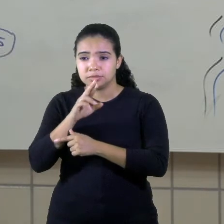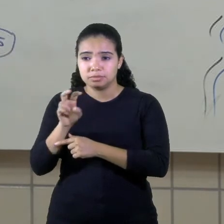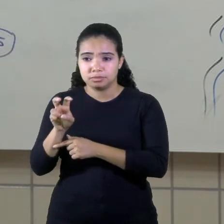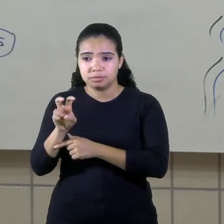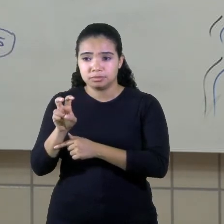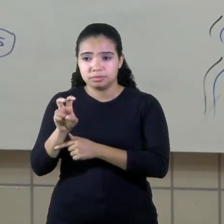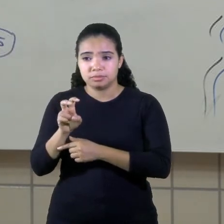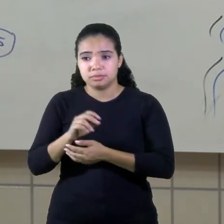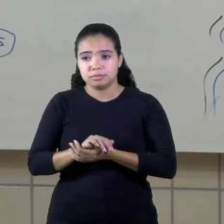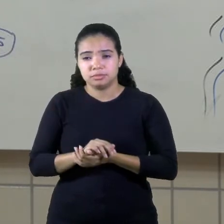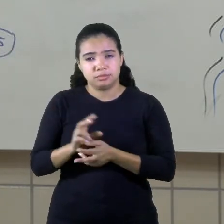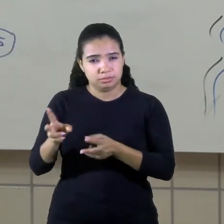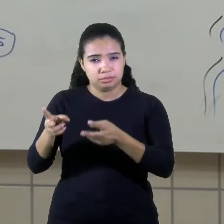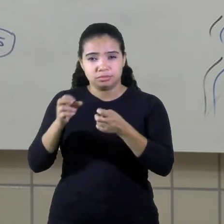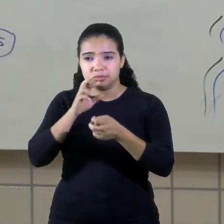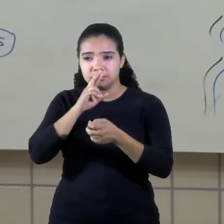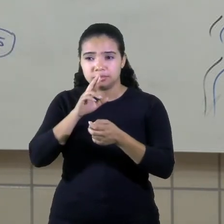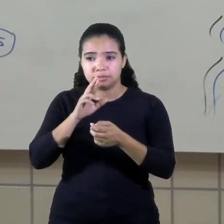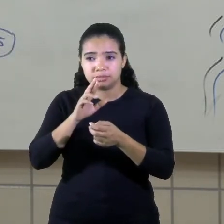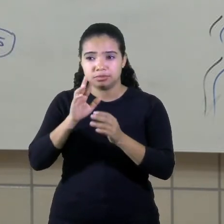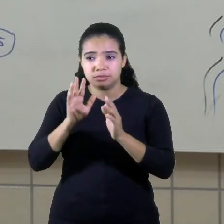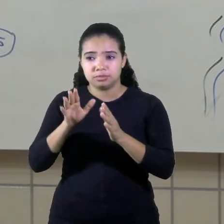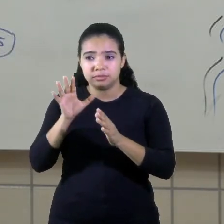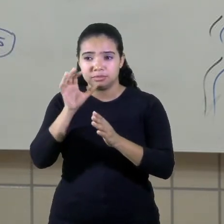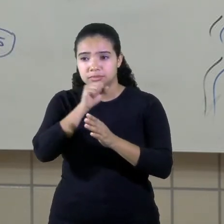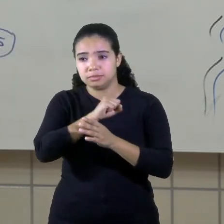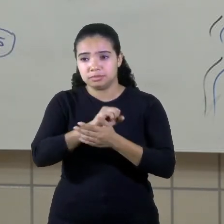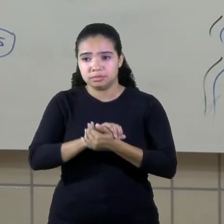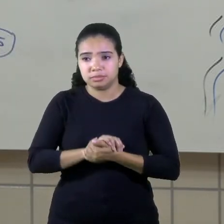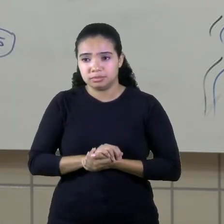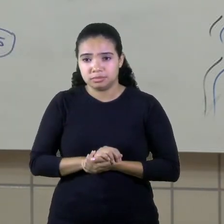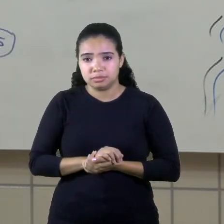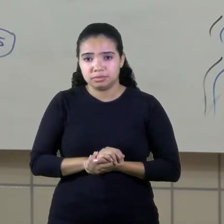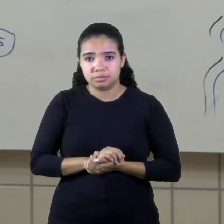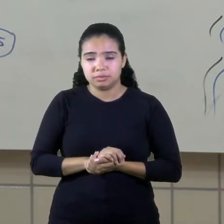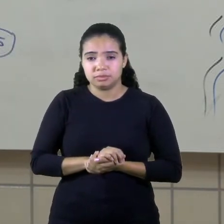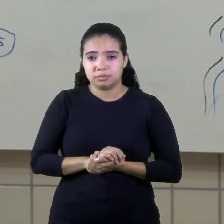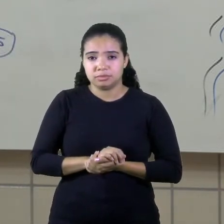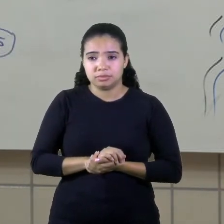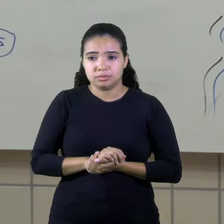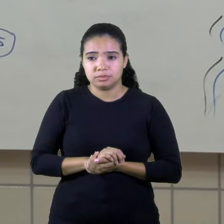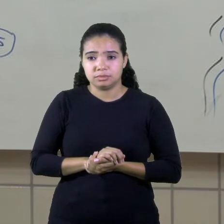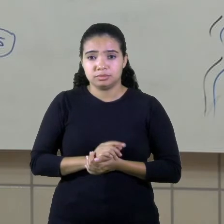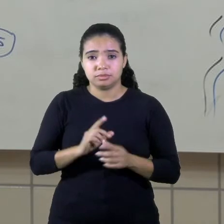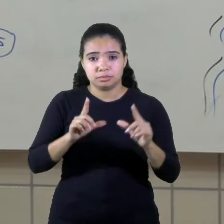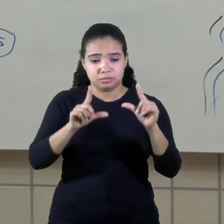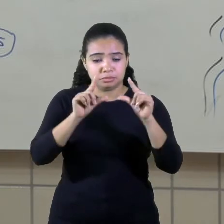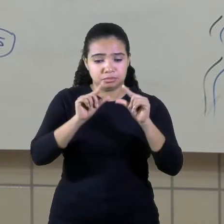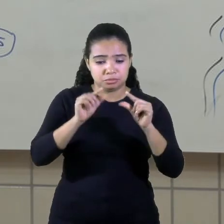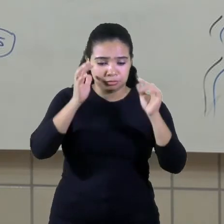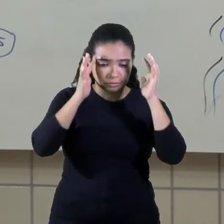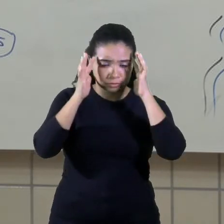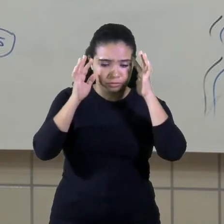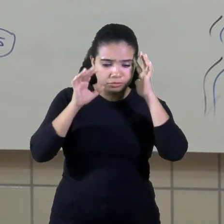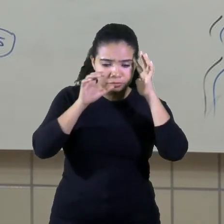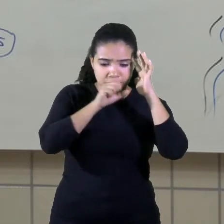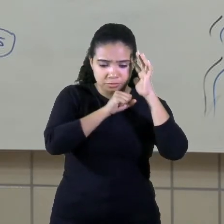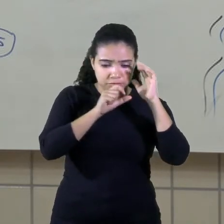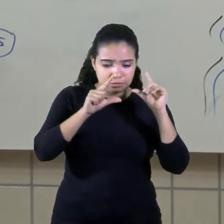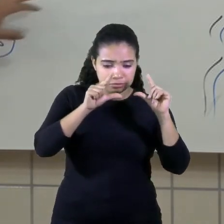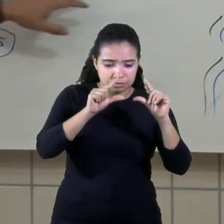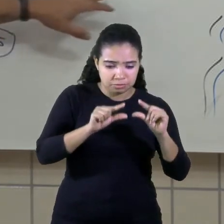5. Perceba que o meu desgaste físico e mental é muito menor pensando em